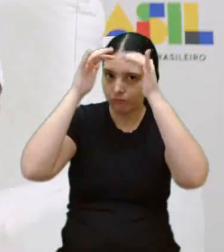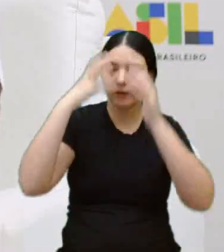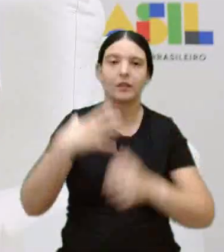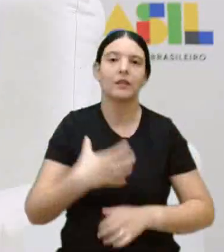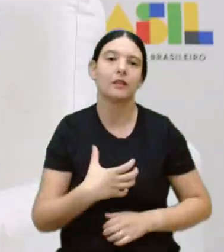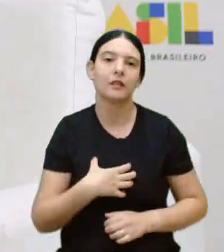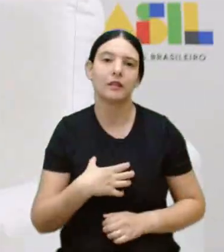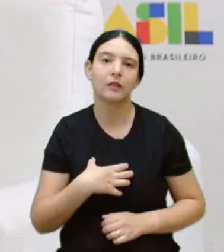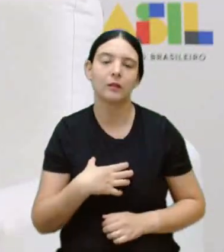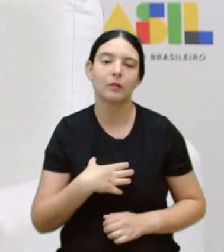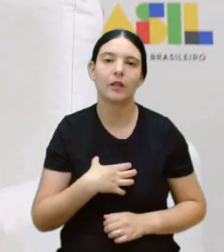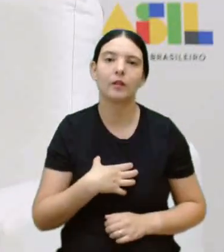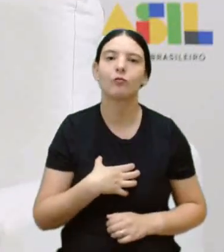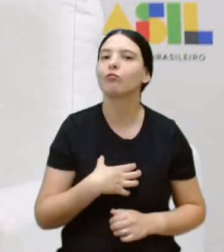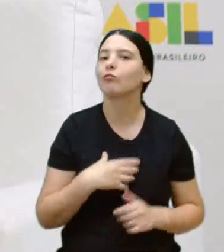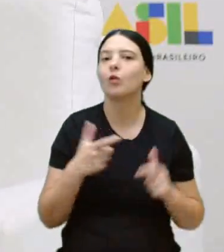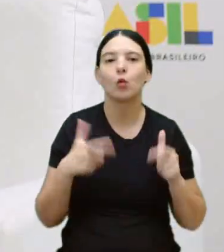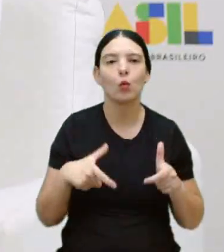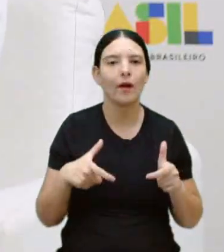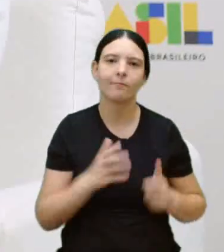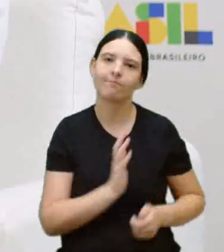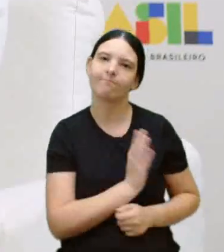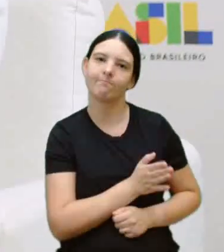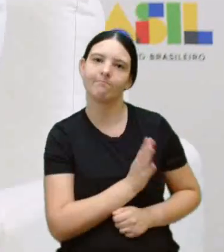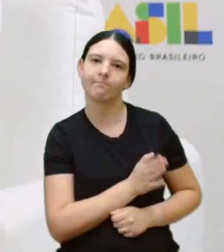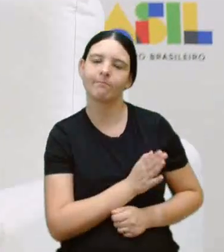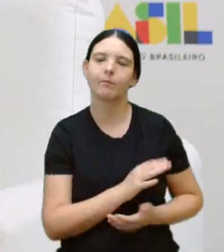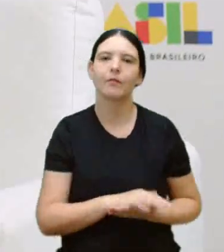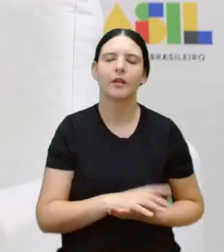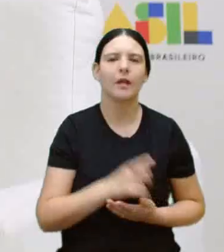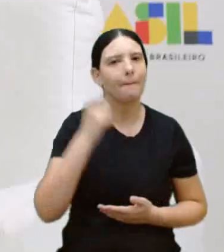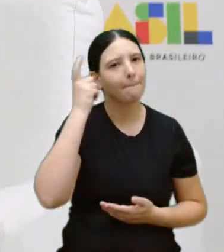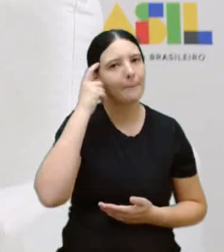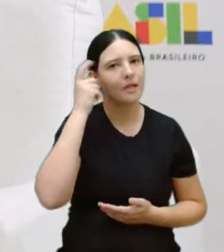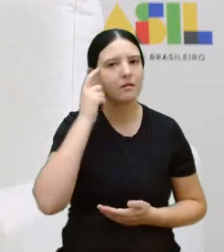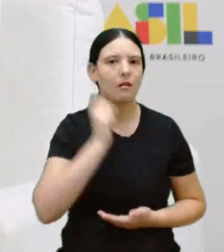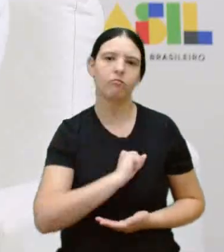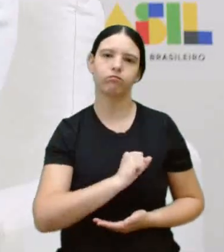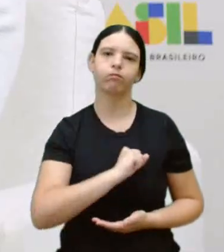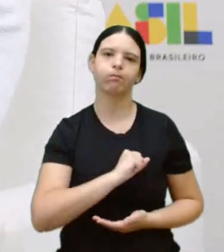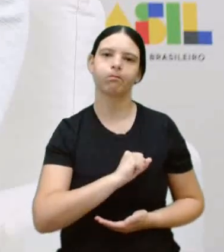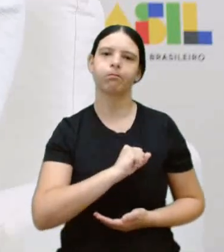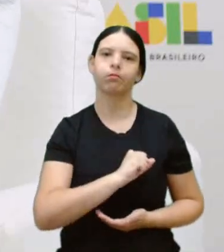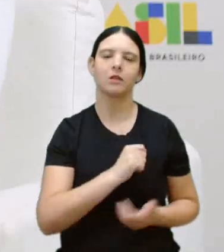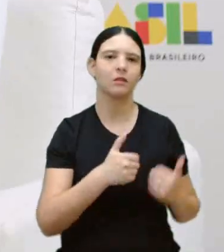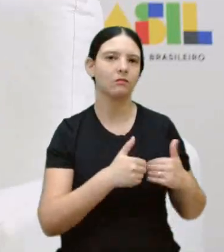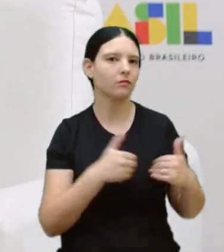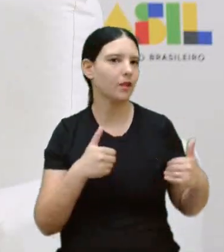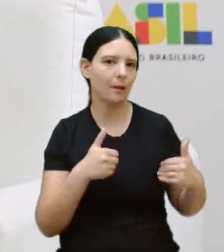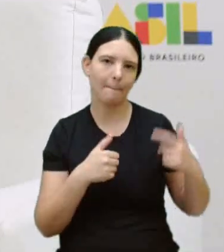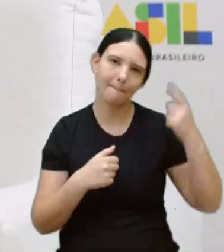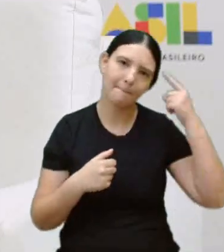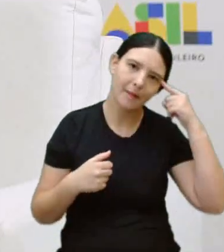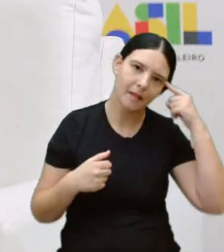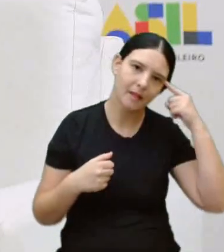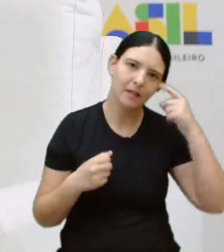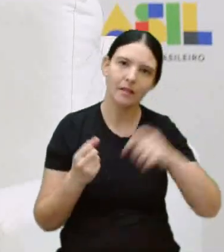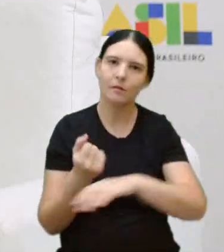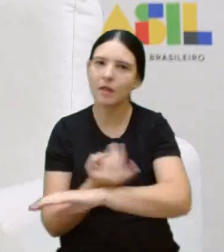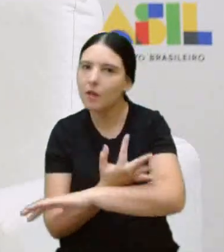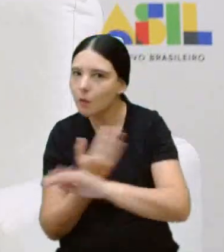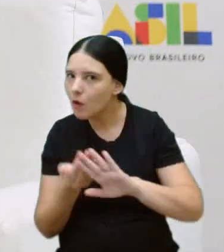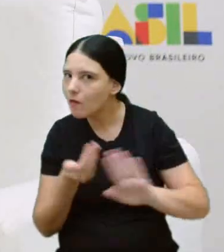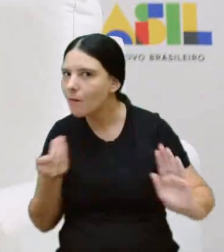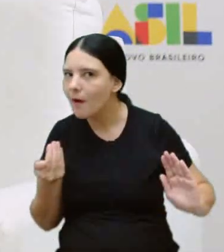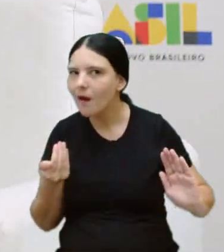habitam o mesmo lugar, que é o coração. Então, pensar um ato cardíaco, não tem separação entre pensamento e emoção. Isso não está